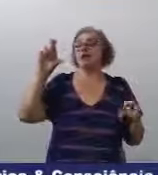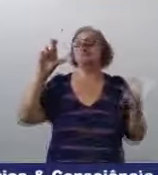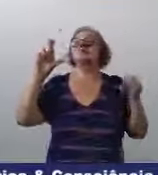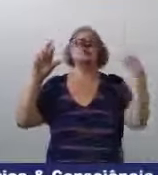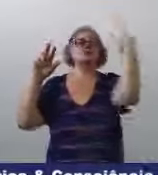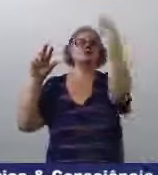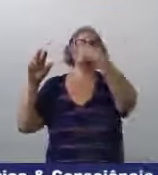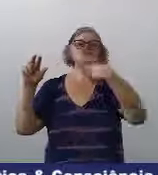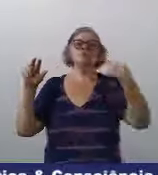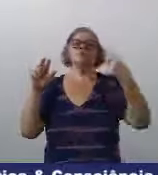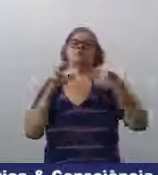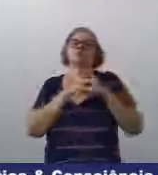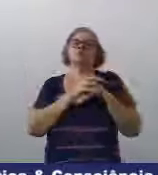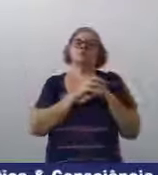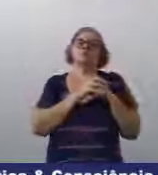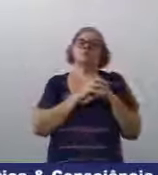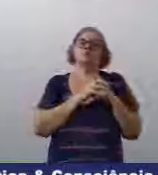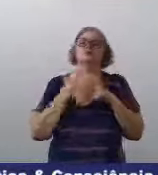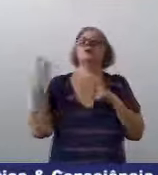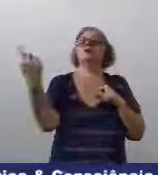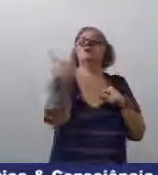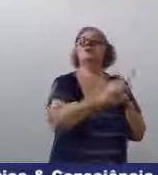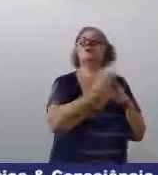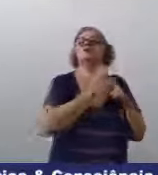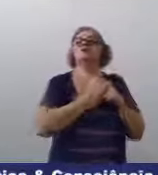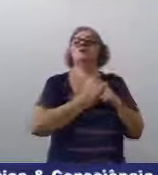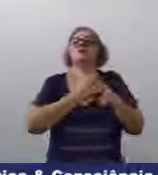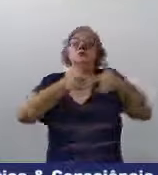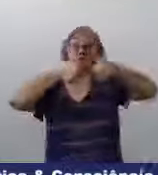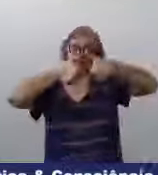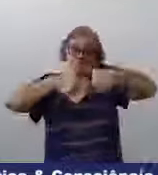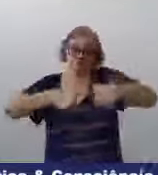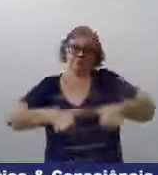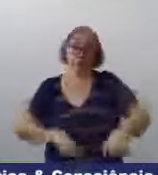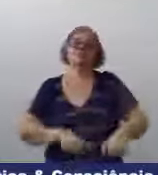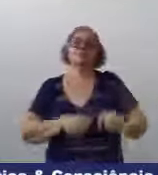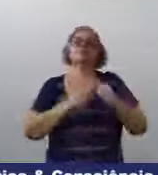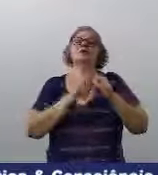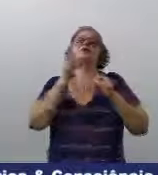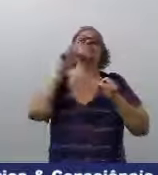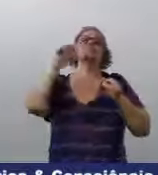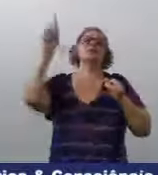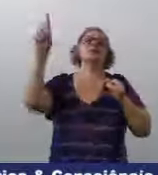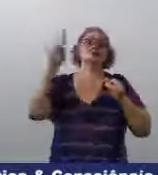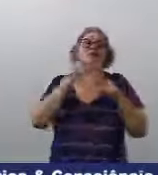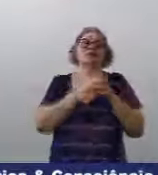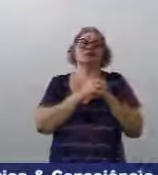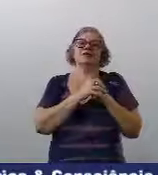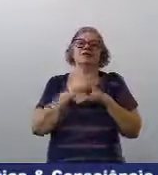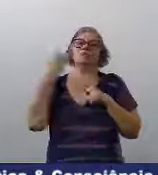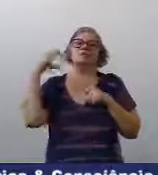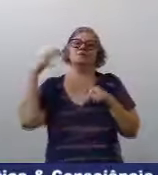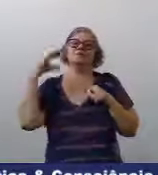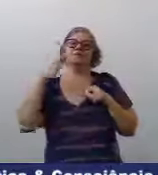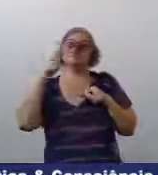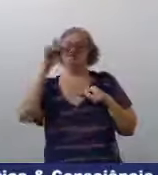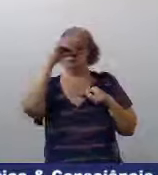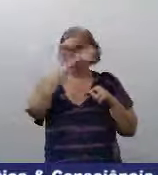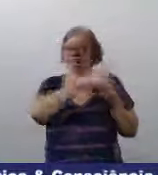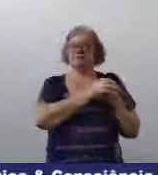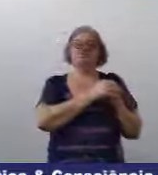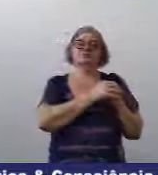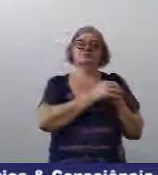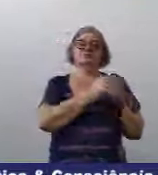a relatividade do tempo. Todos nós estamos presos àquela ideia newtoniana, por isso foi difícil para